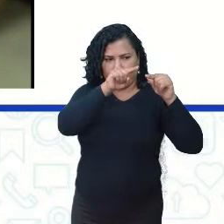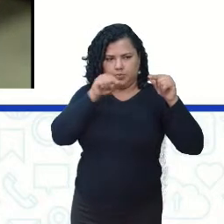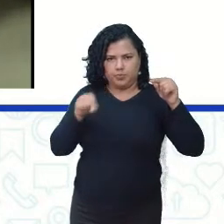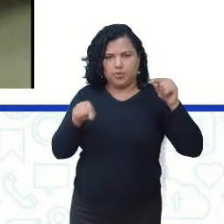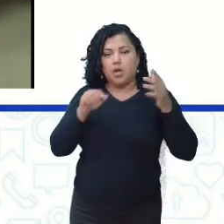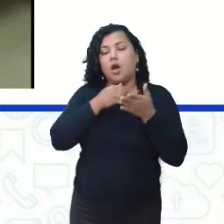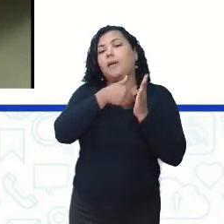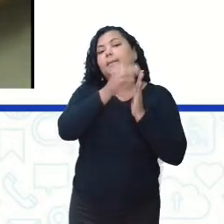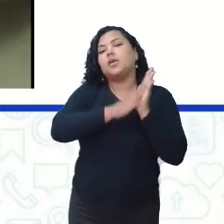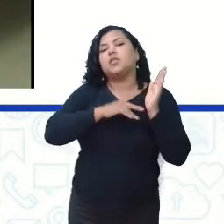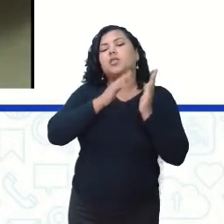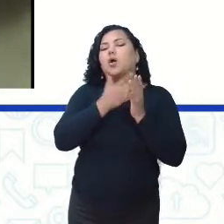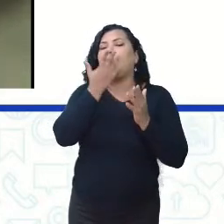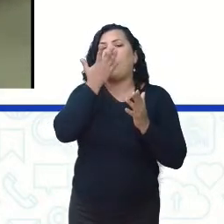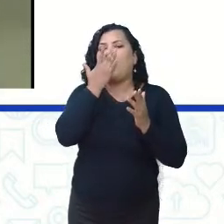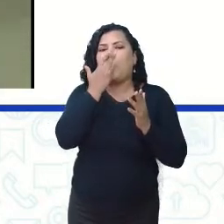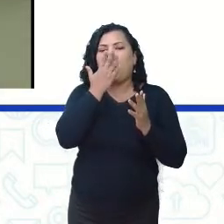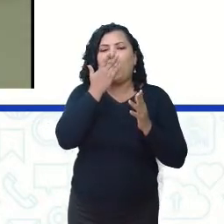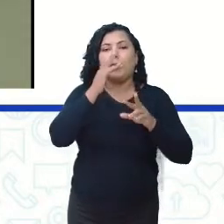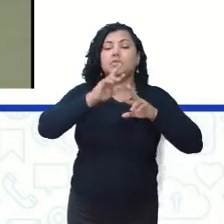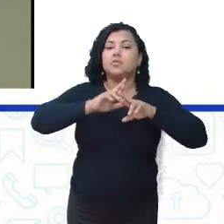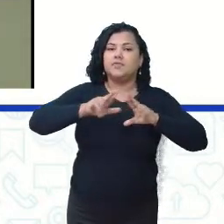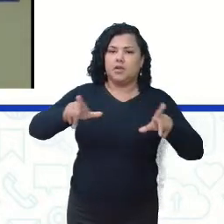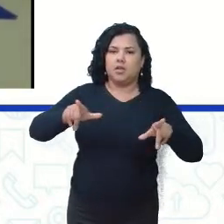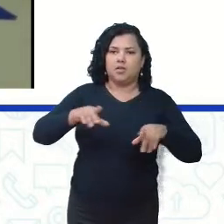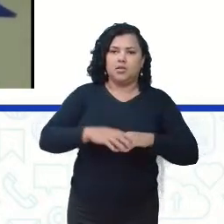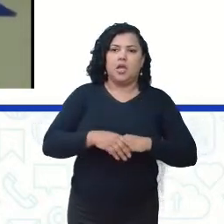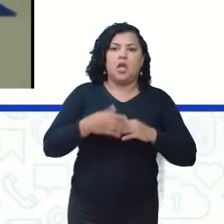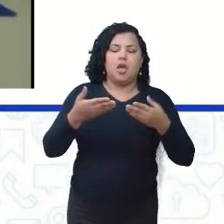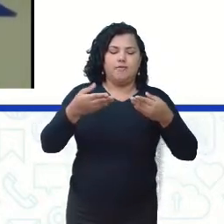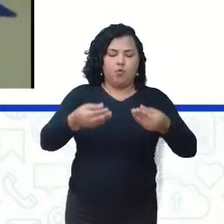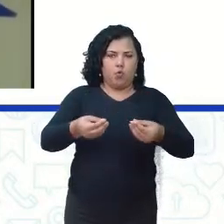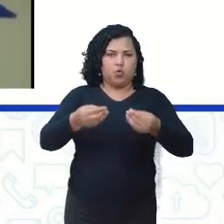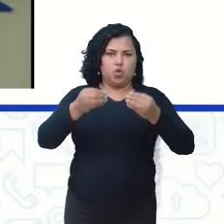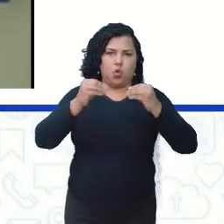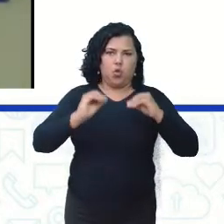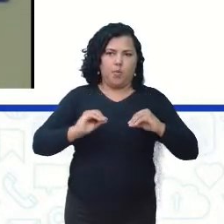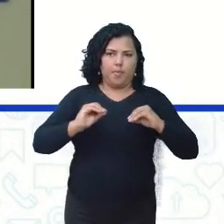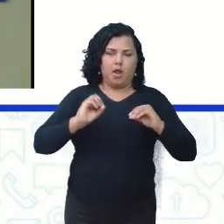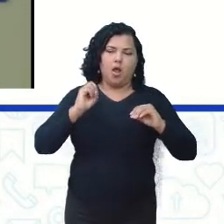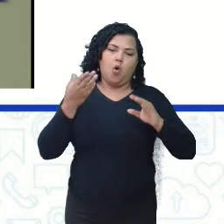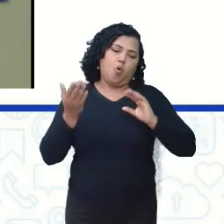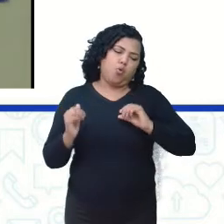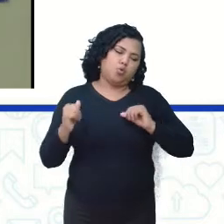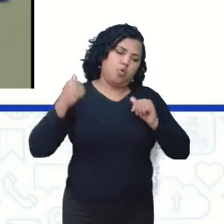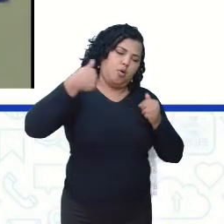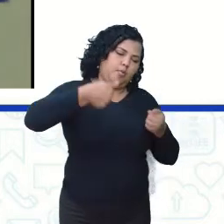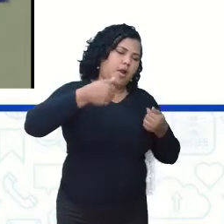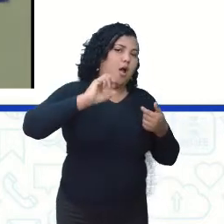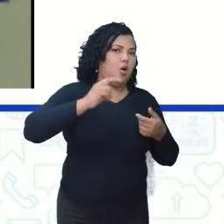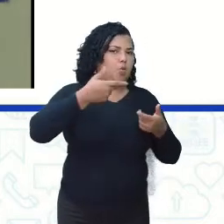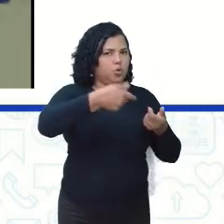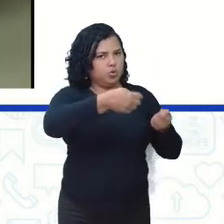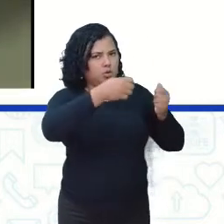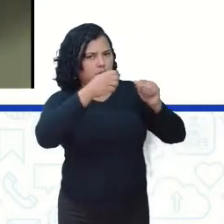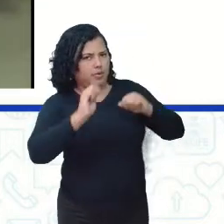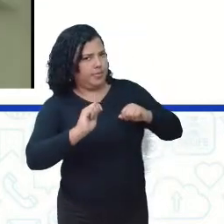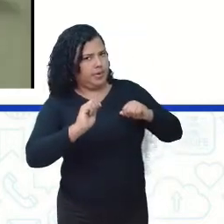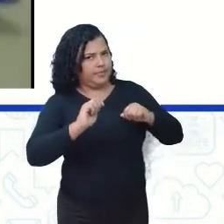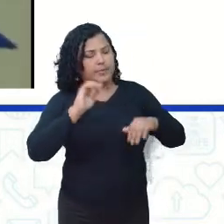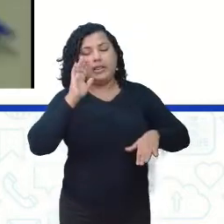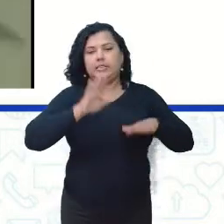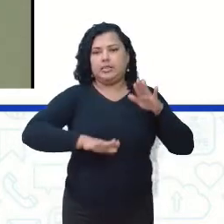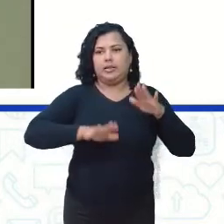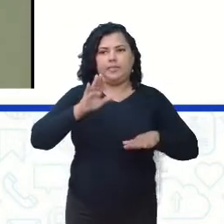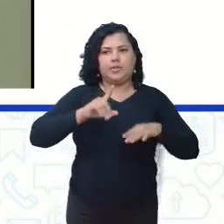ao meio qualquer uma das referências. Você pode ter 3 referências aí. Então, se dobrar ao meio ali, exatamente